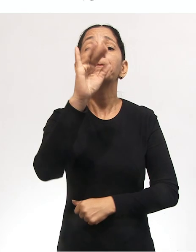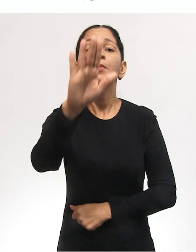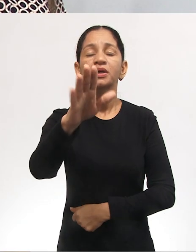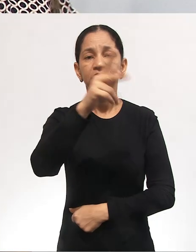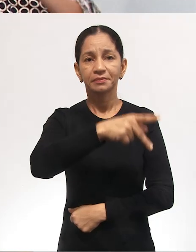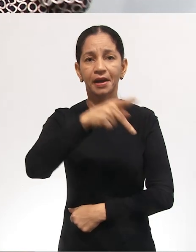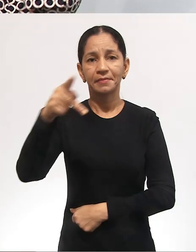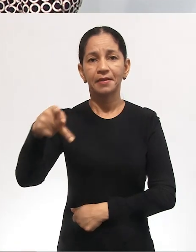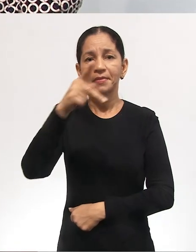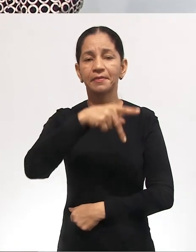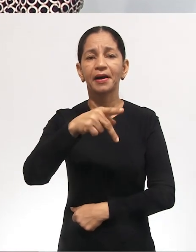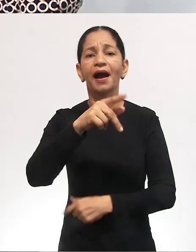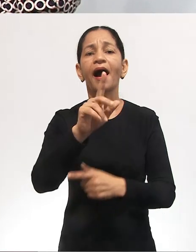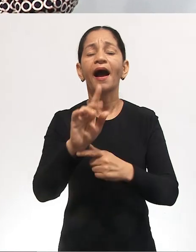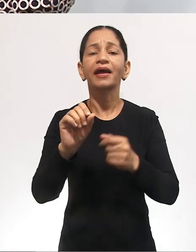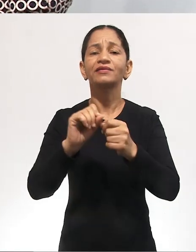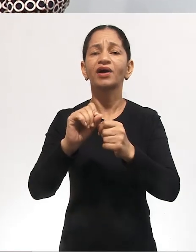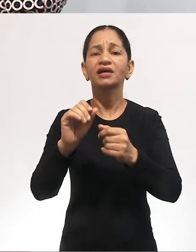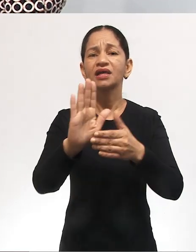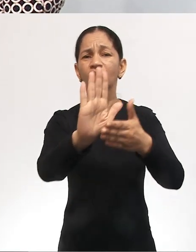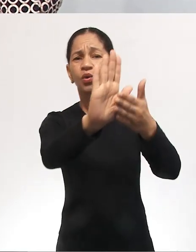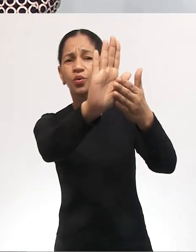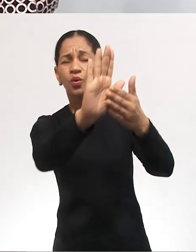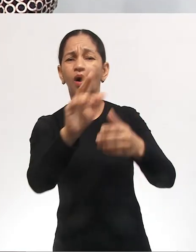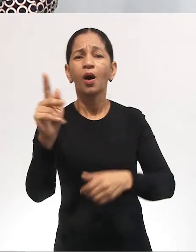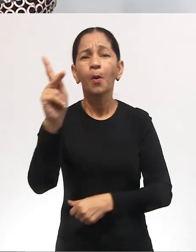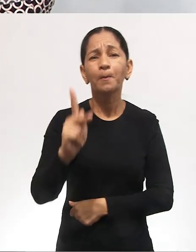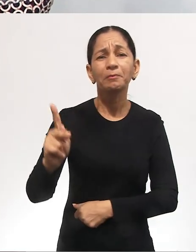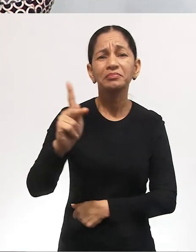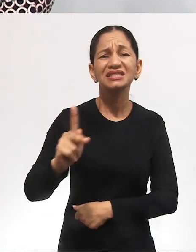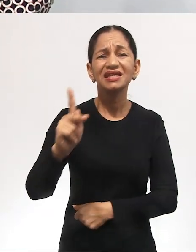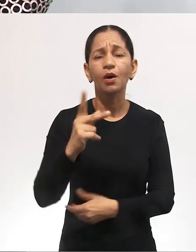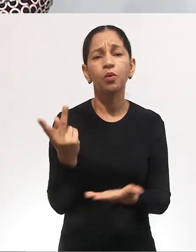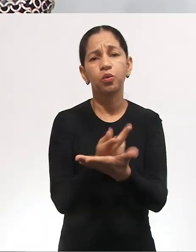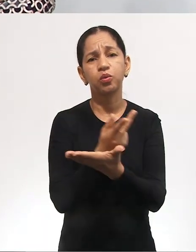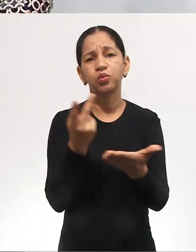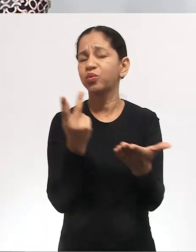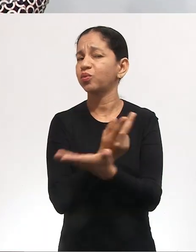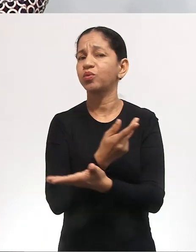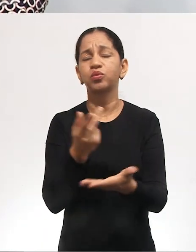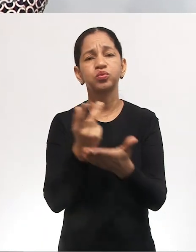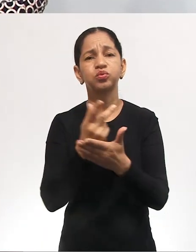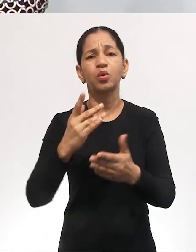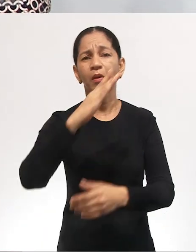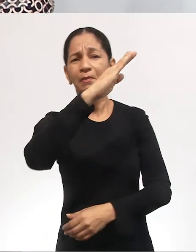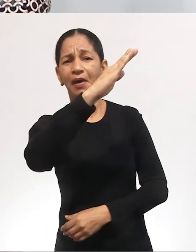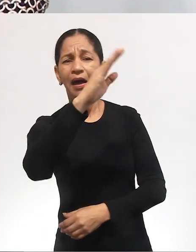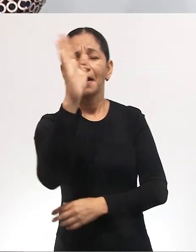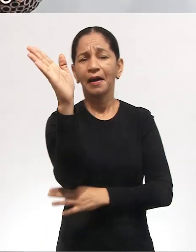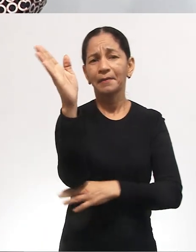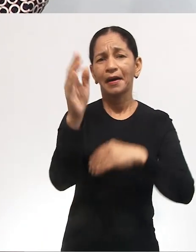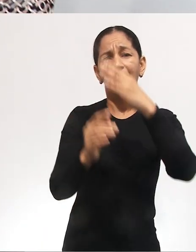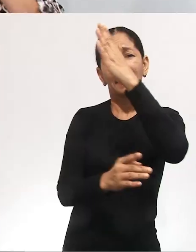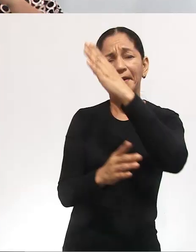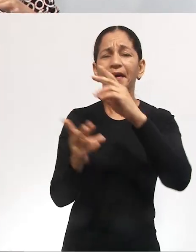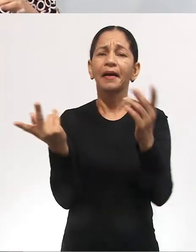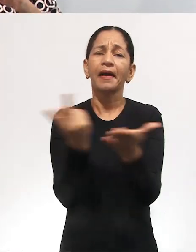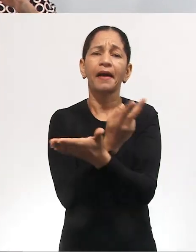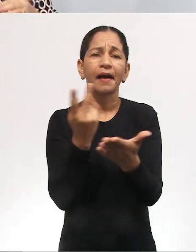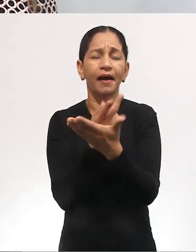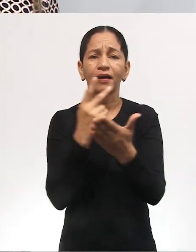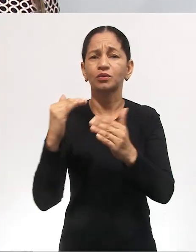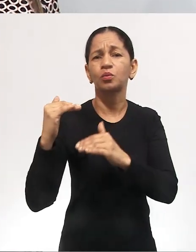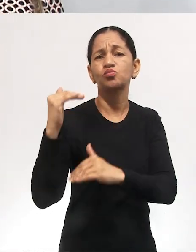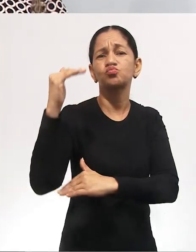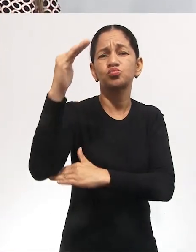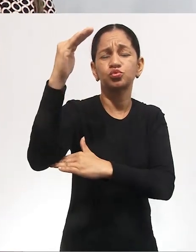acaba escrevendo, né, elevando o braço, uma angulação, aí, o braço acima do ombro, né?